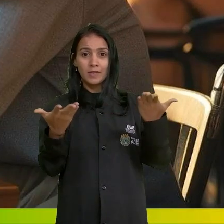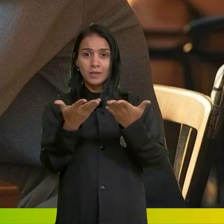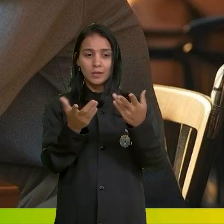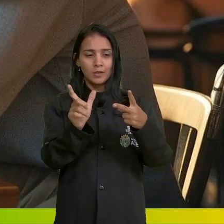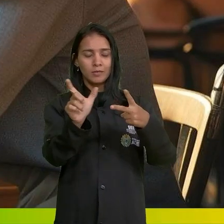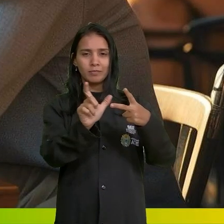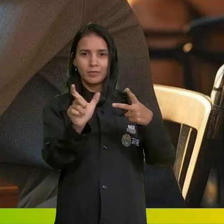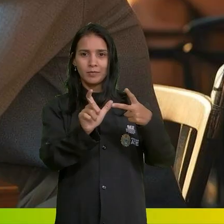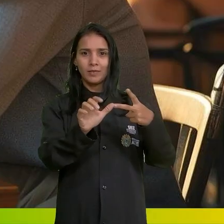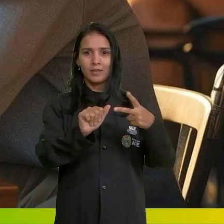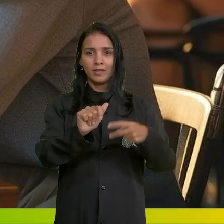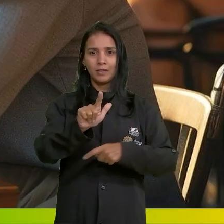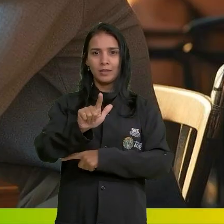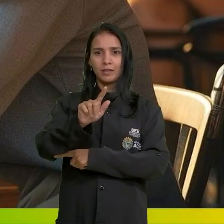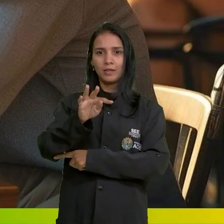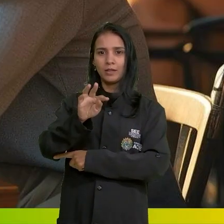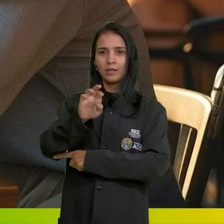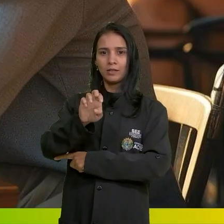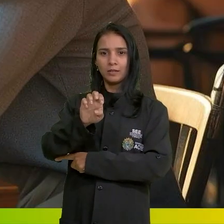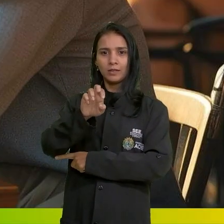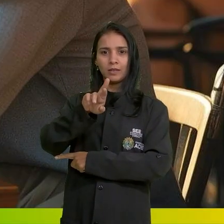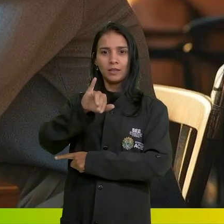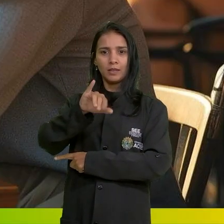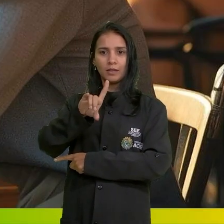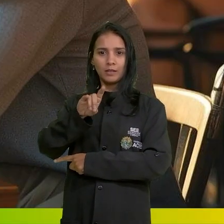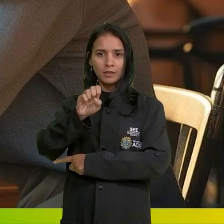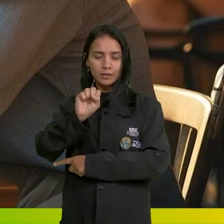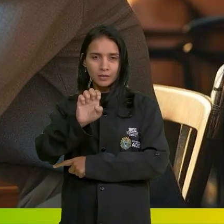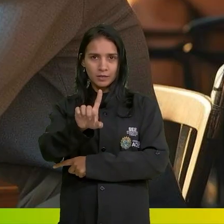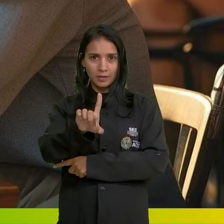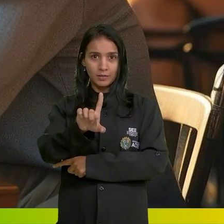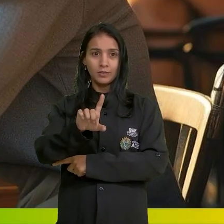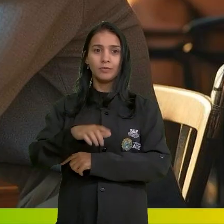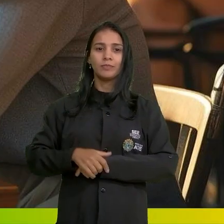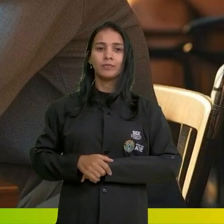agora o conceito de alteridade. Nós